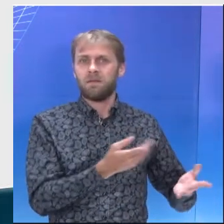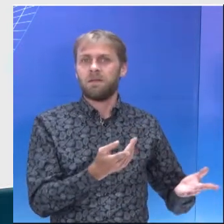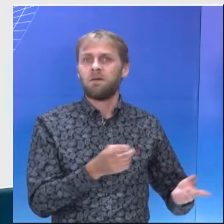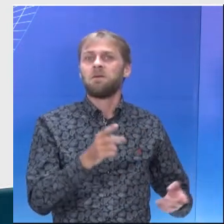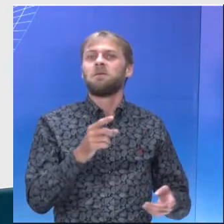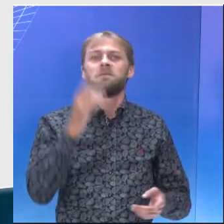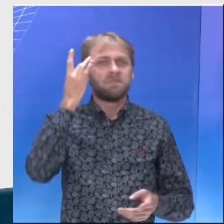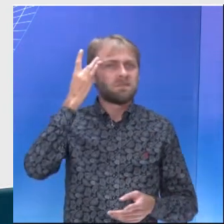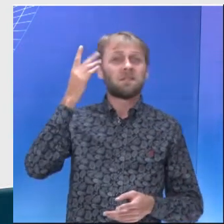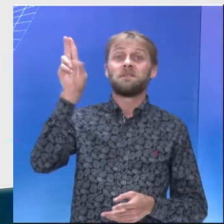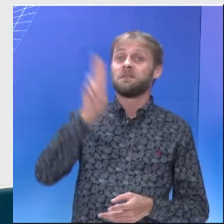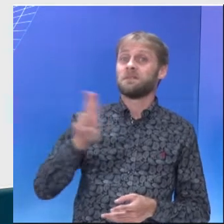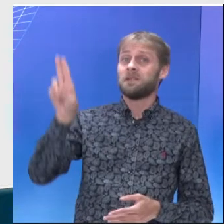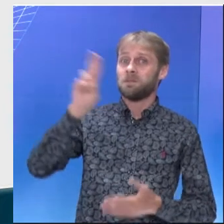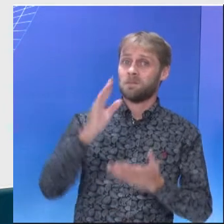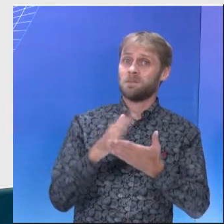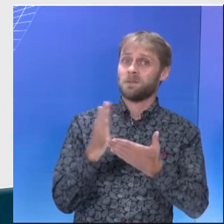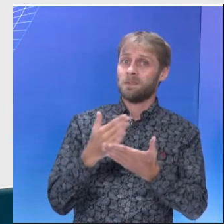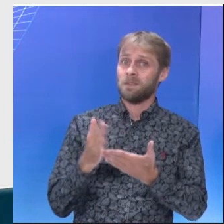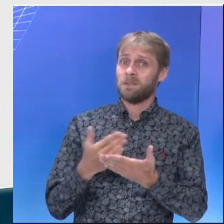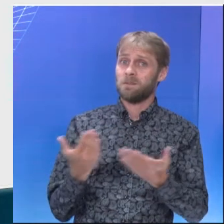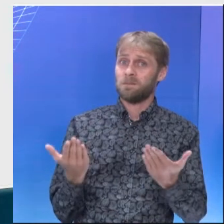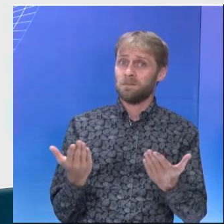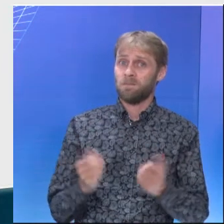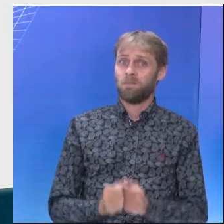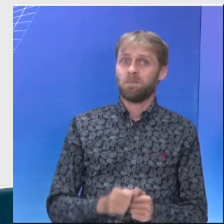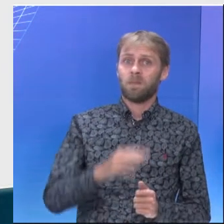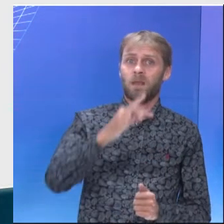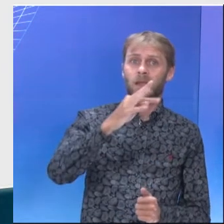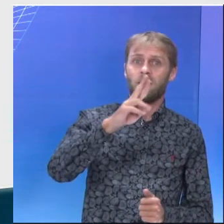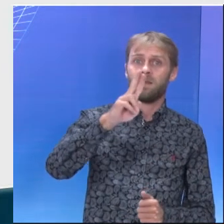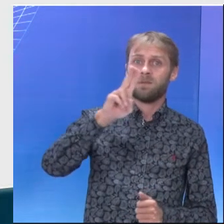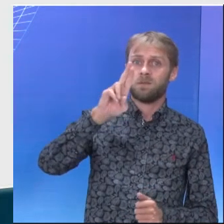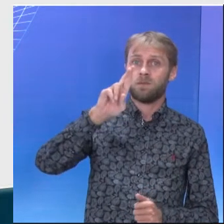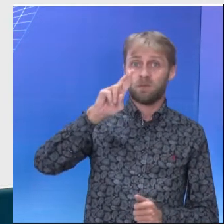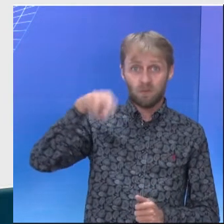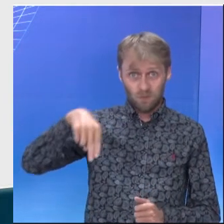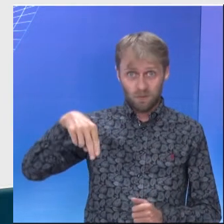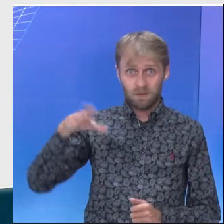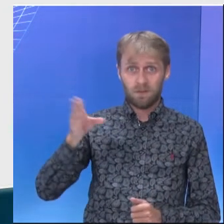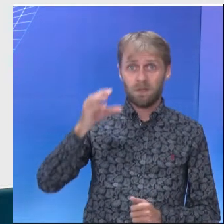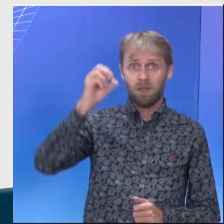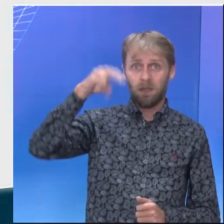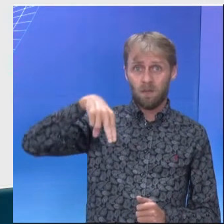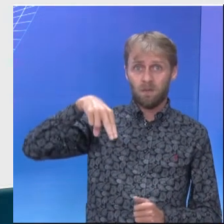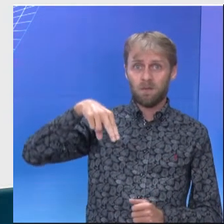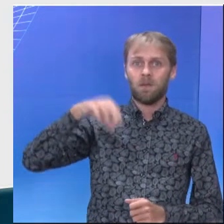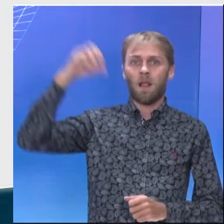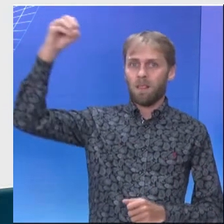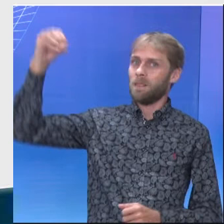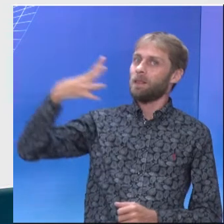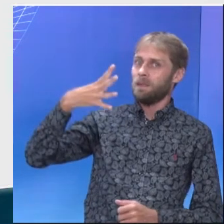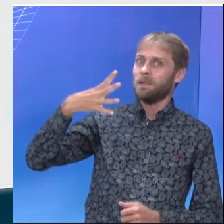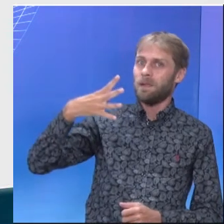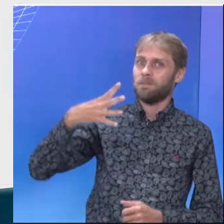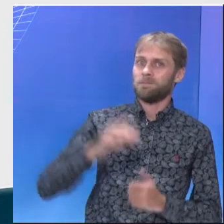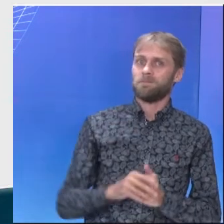usar um livro impresso. Se turn on significa ligar, e ele está fazendo uma pergunta para o colega do